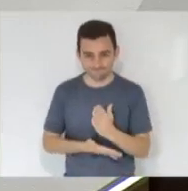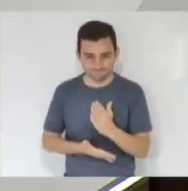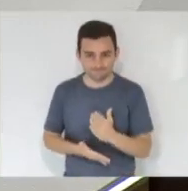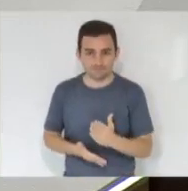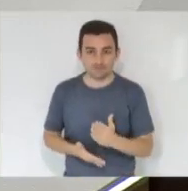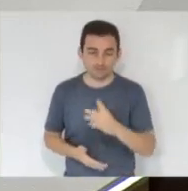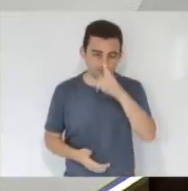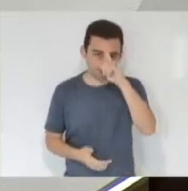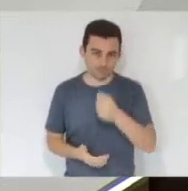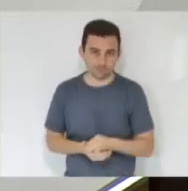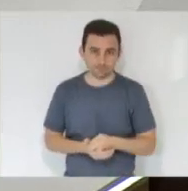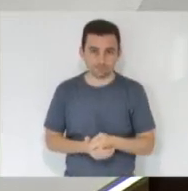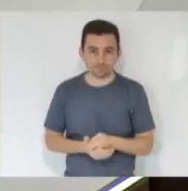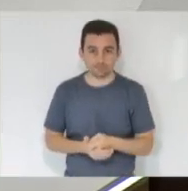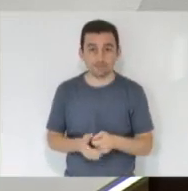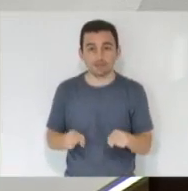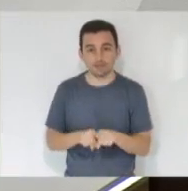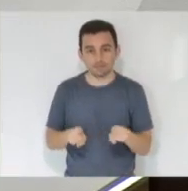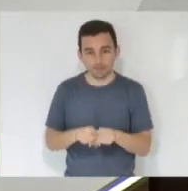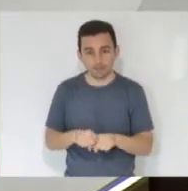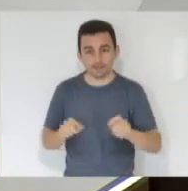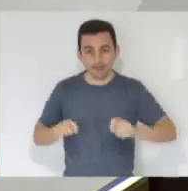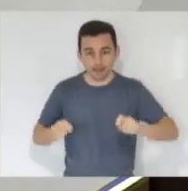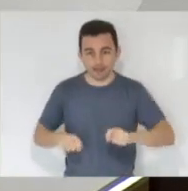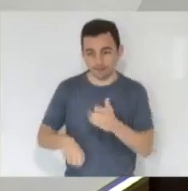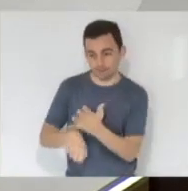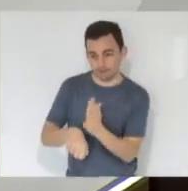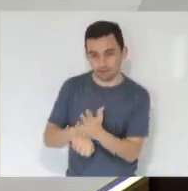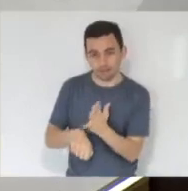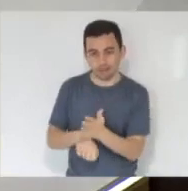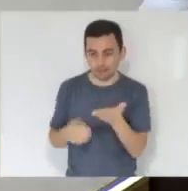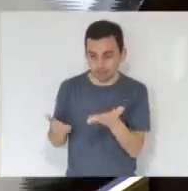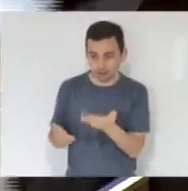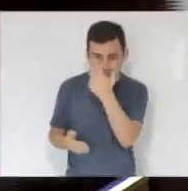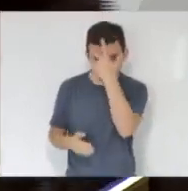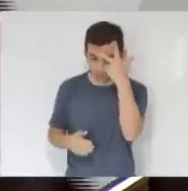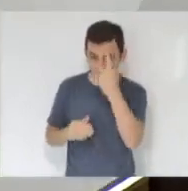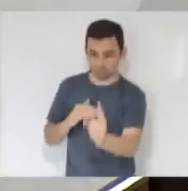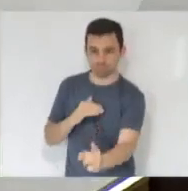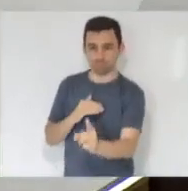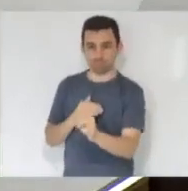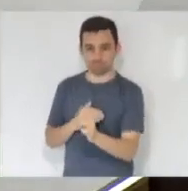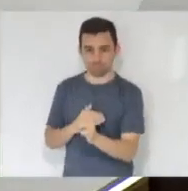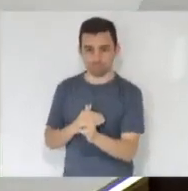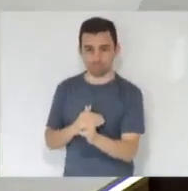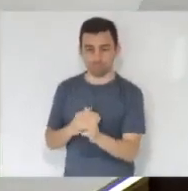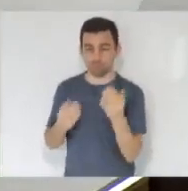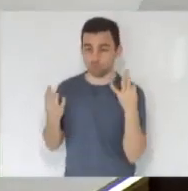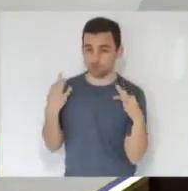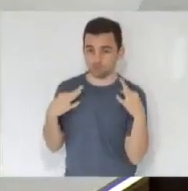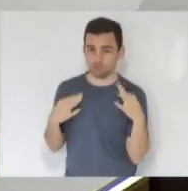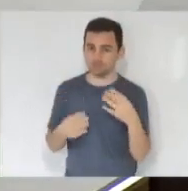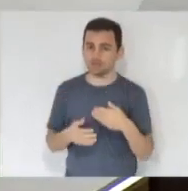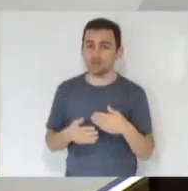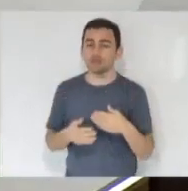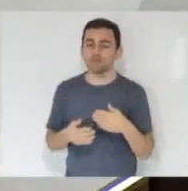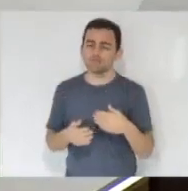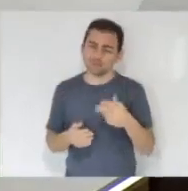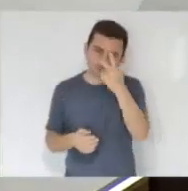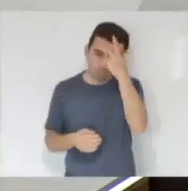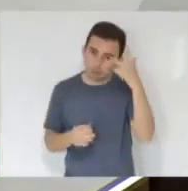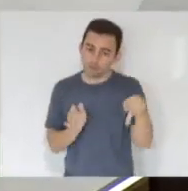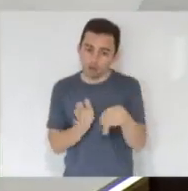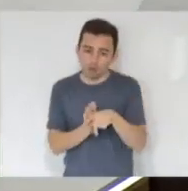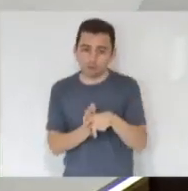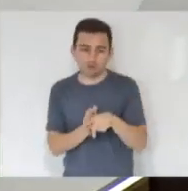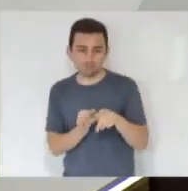treinar o nosso recepcionista para que ele receba tanto o turismo, tanto o turista interior, quanto o